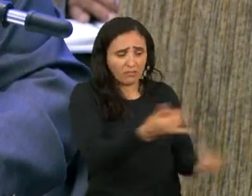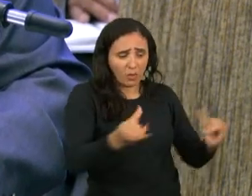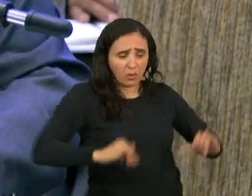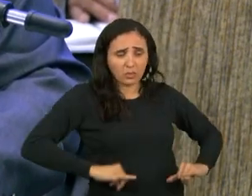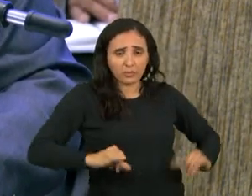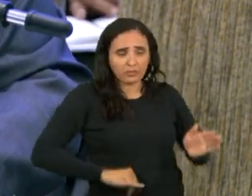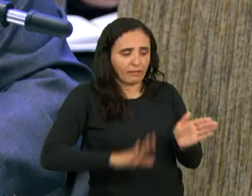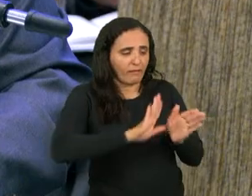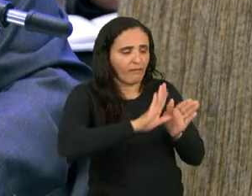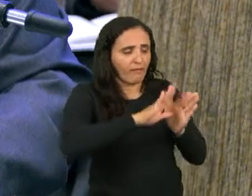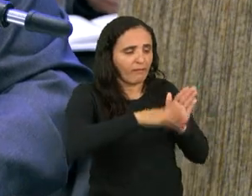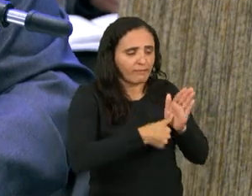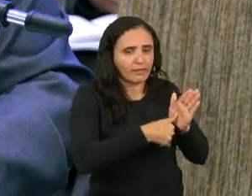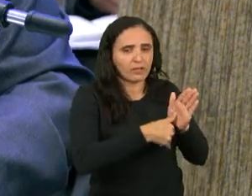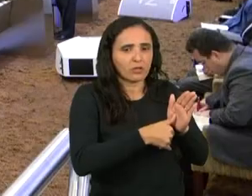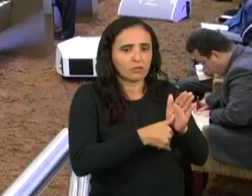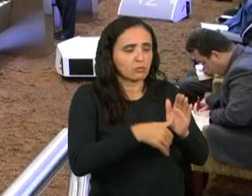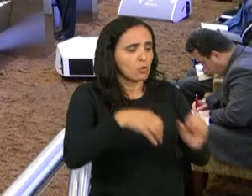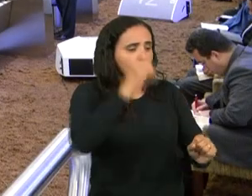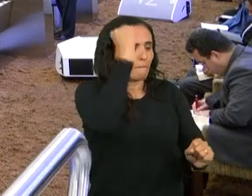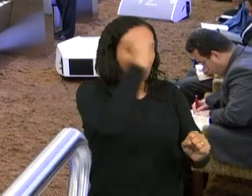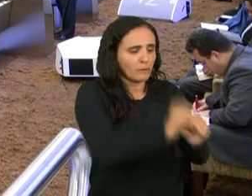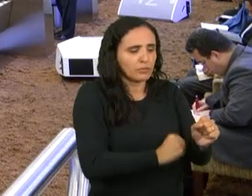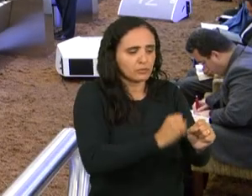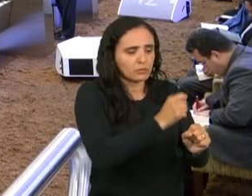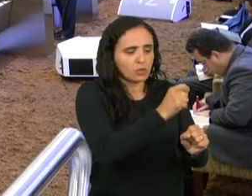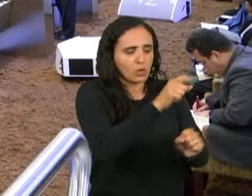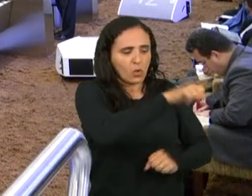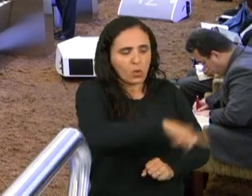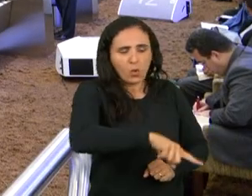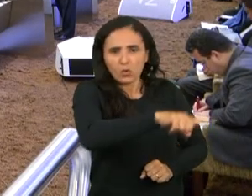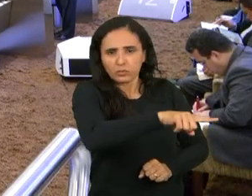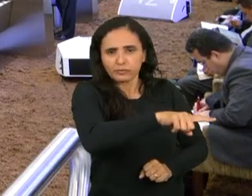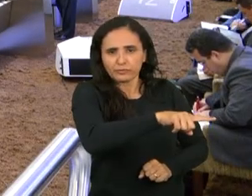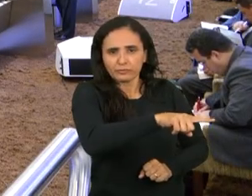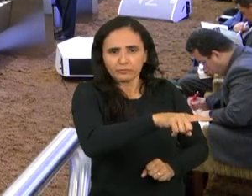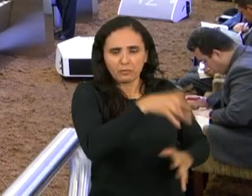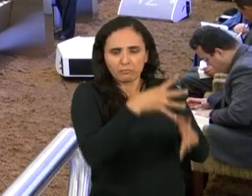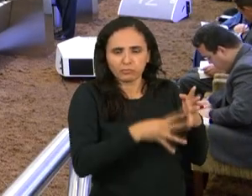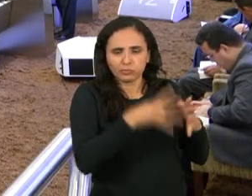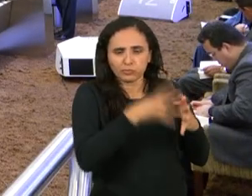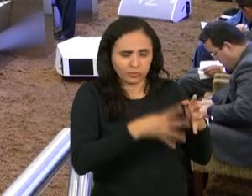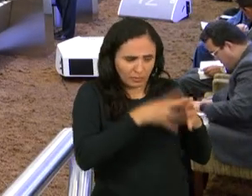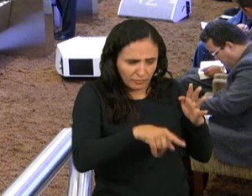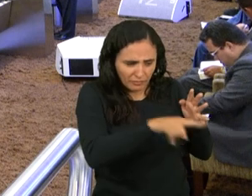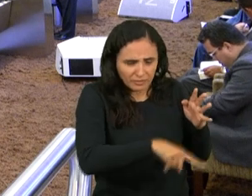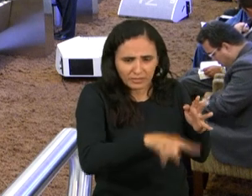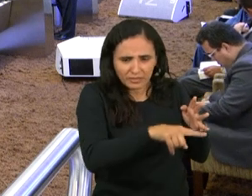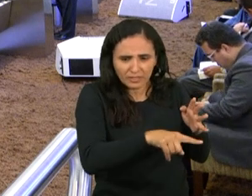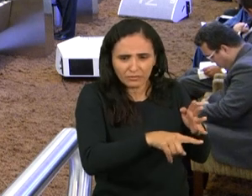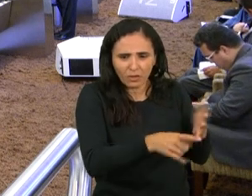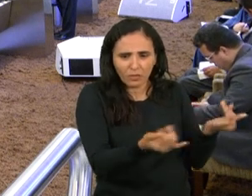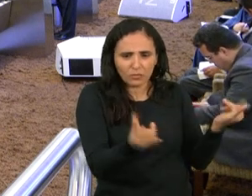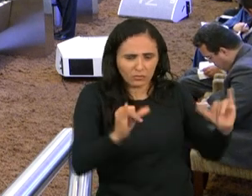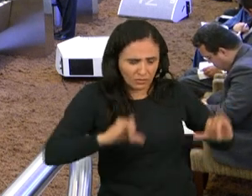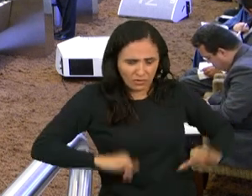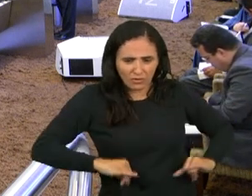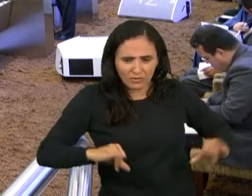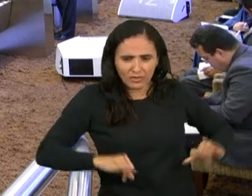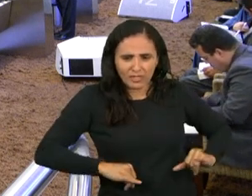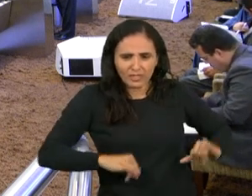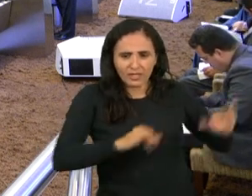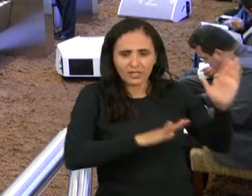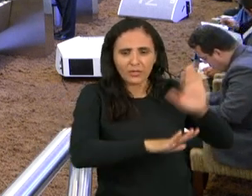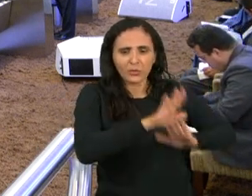malfeitor ou como o que se intromete em negócio alheios mas